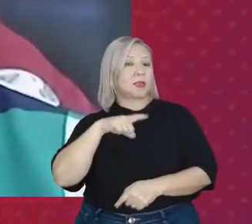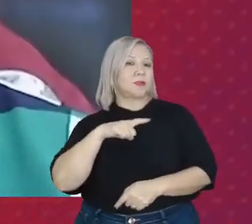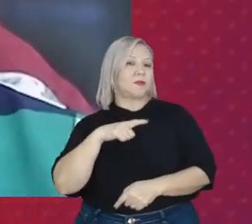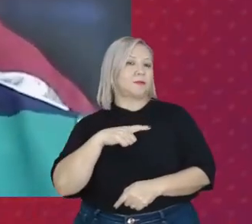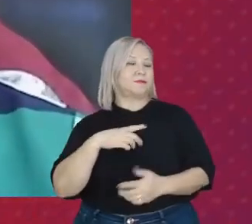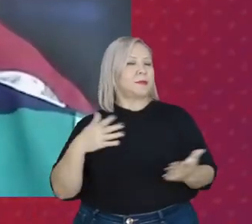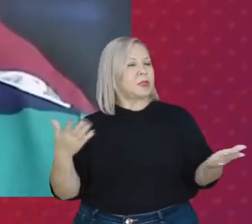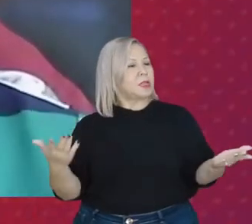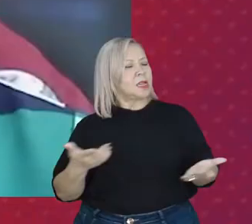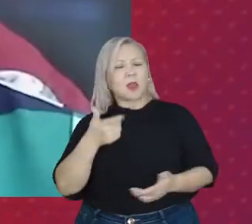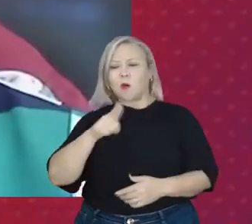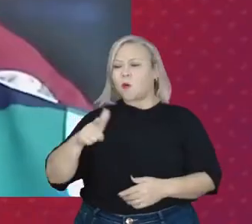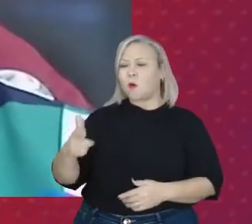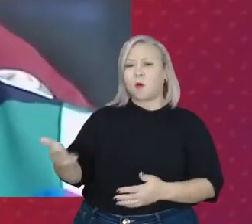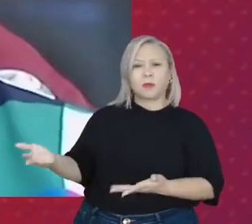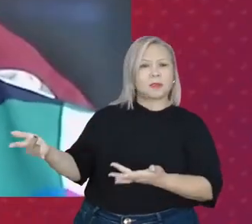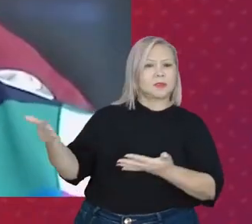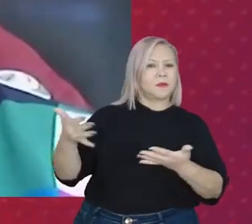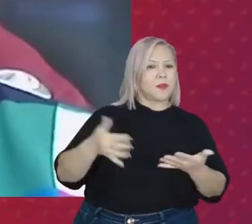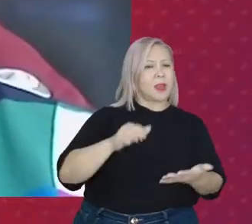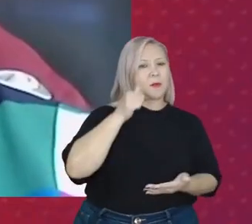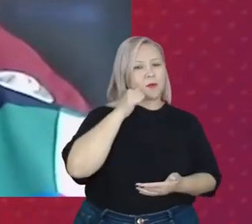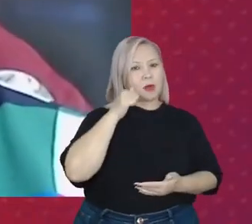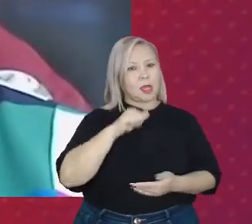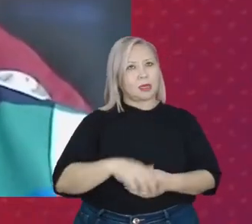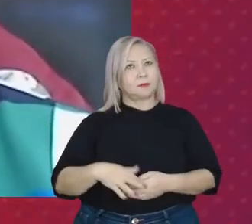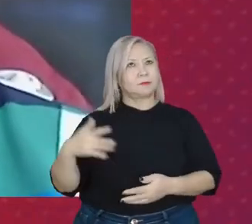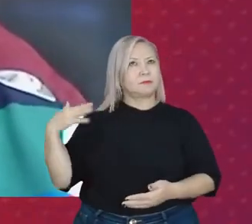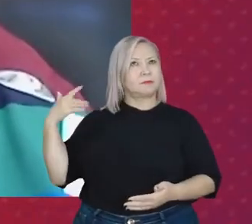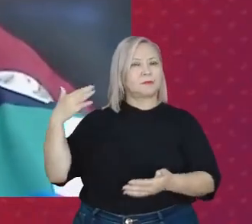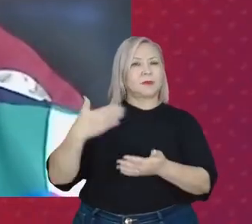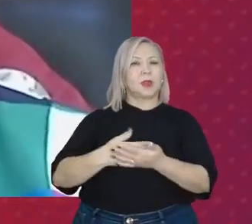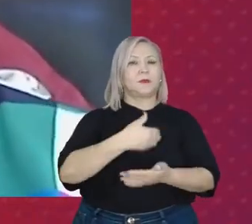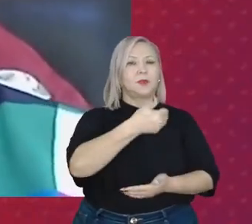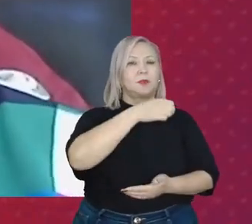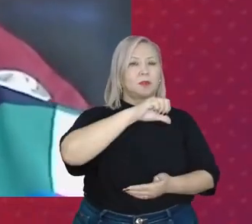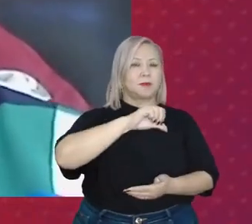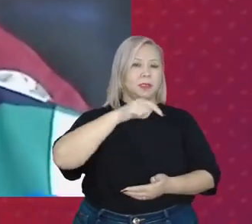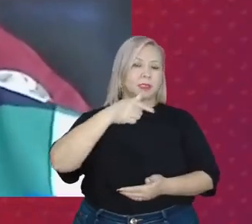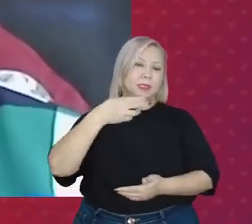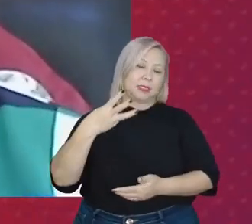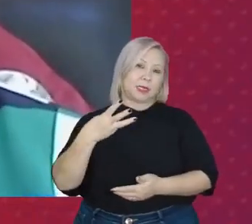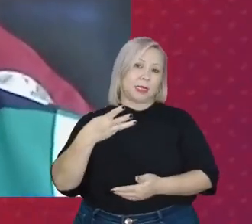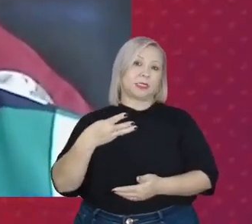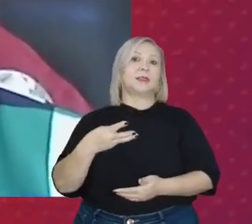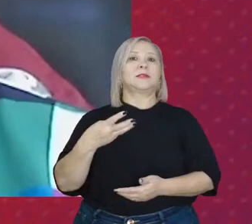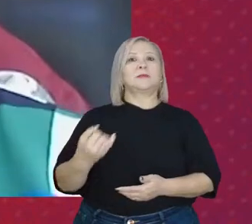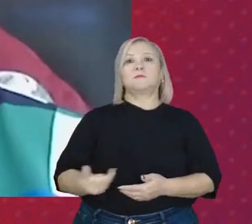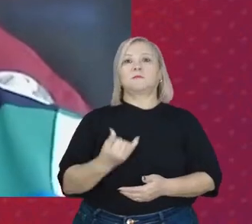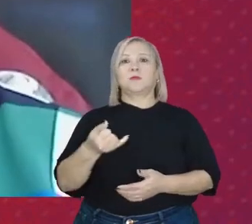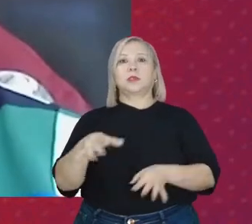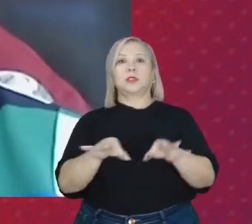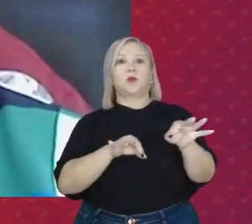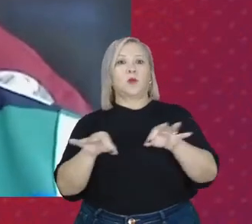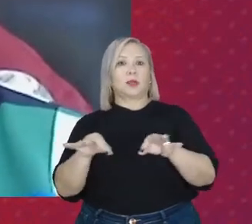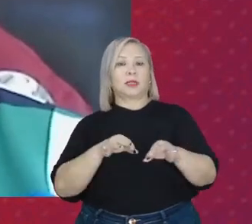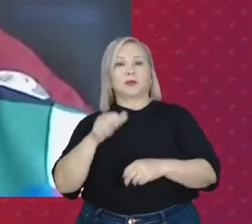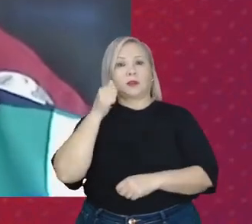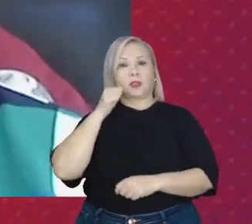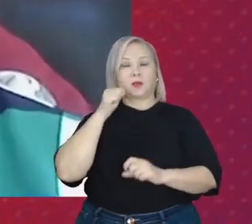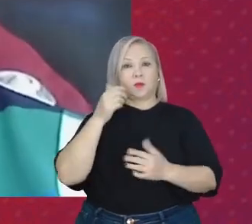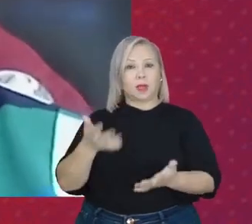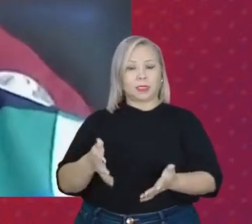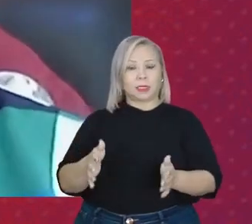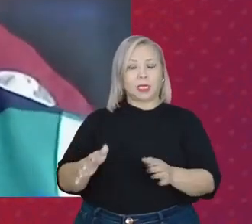mulheres outras tiveram em outros tempos, de 1973, nessa grande organização das mulheres, do movimento contra a carestia, que